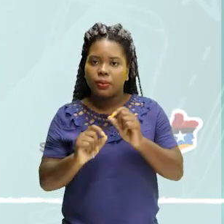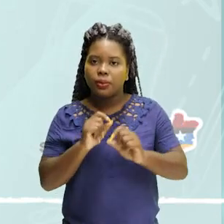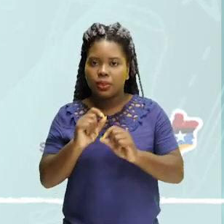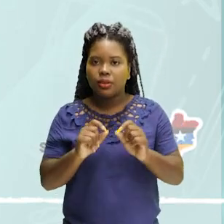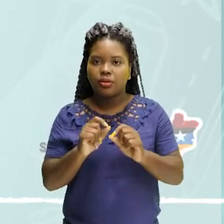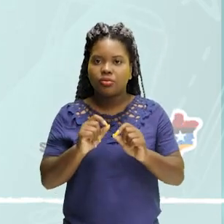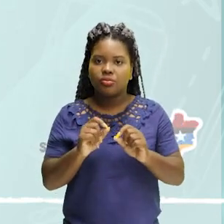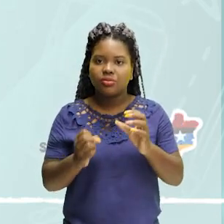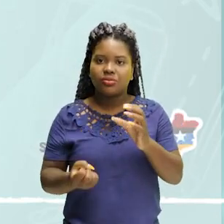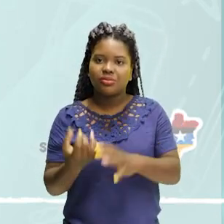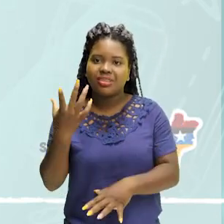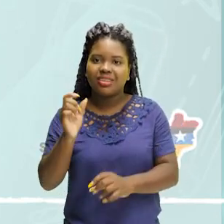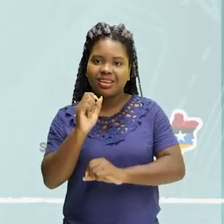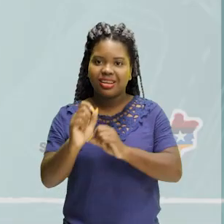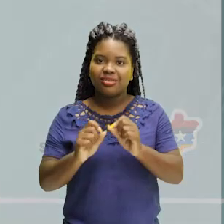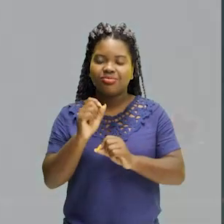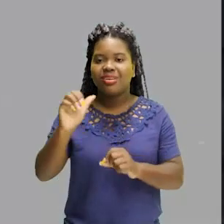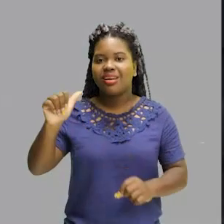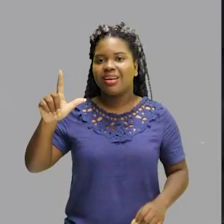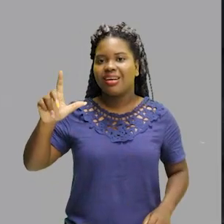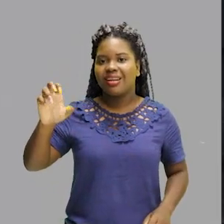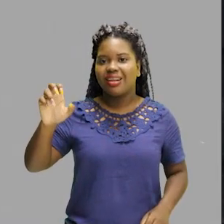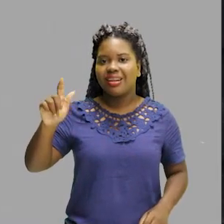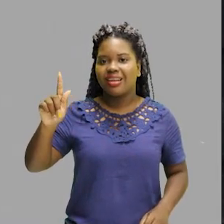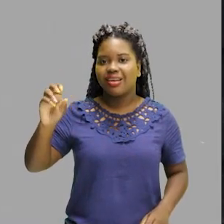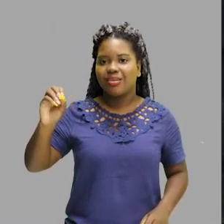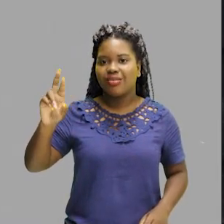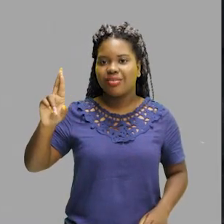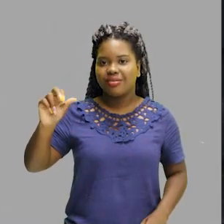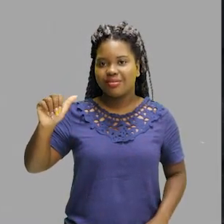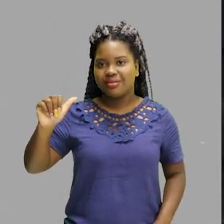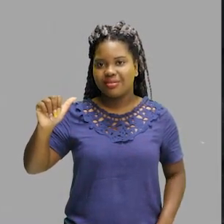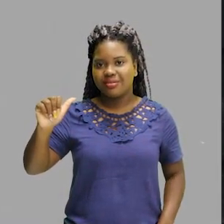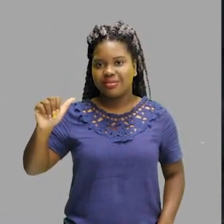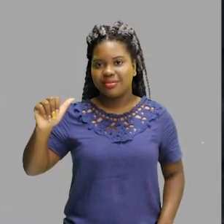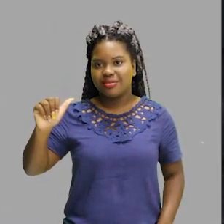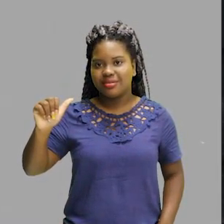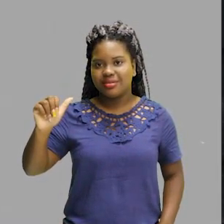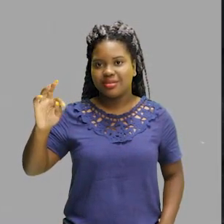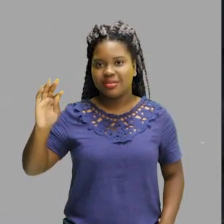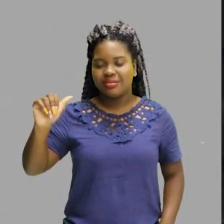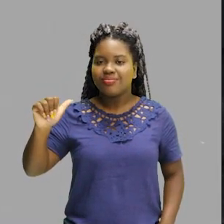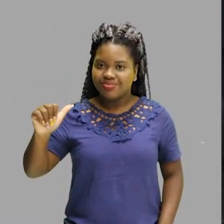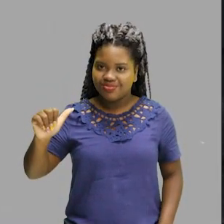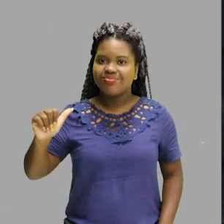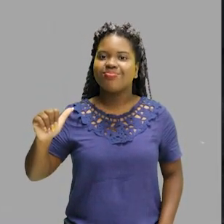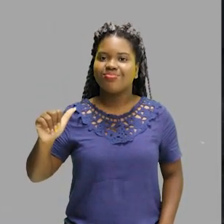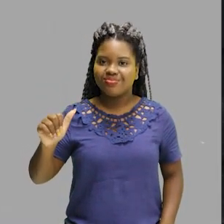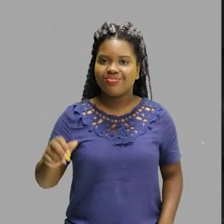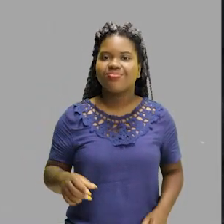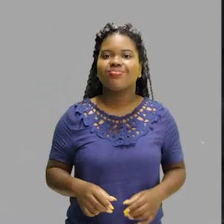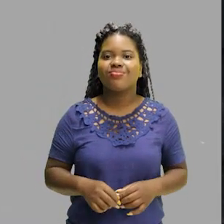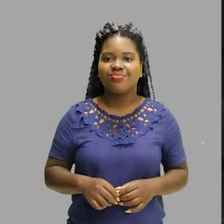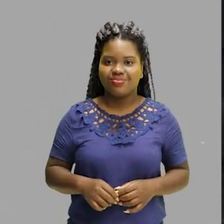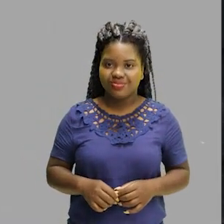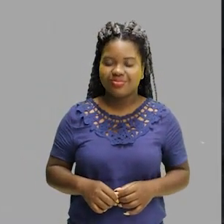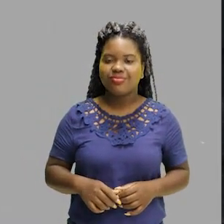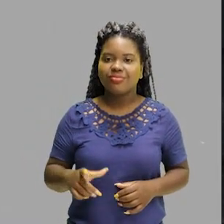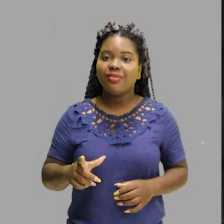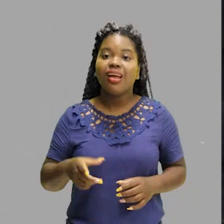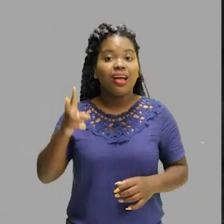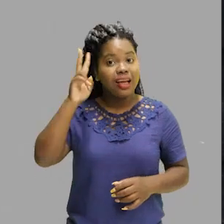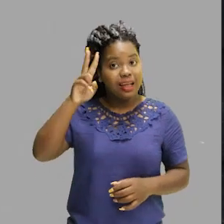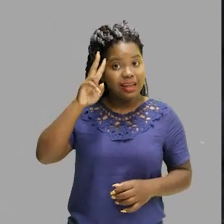caricaturadas e alegóricas. Eu falei agora dos sotins, mostrei para vocês, parece um bobo da corte, é mais ou menos isso aí, essa